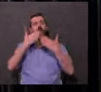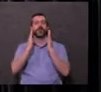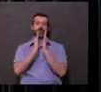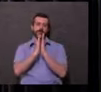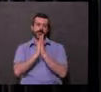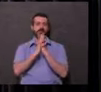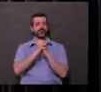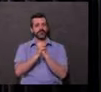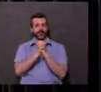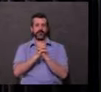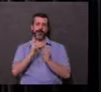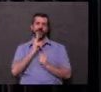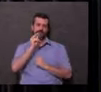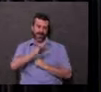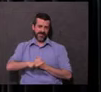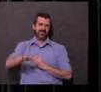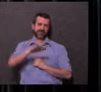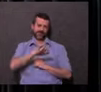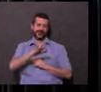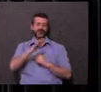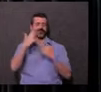tem um encanto especial para todos nós.